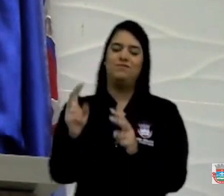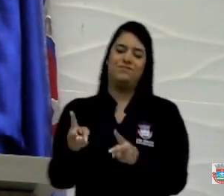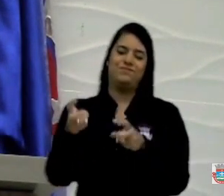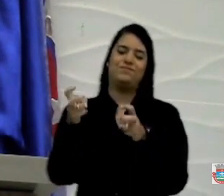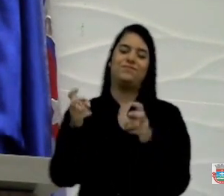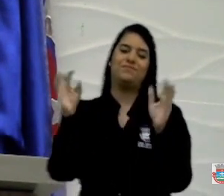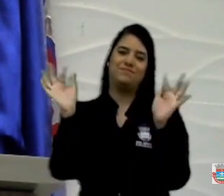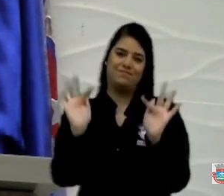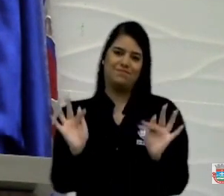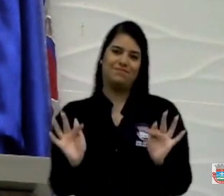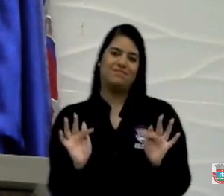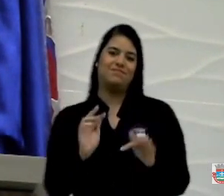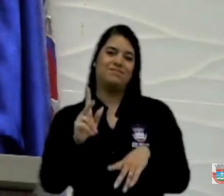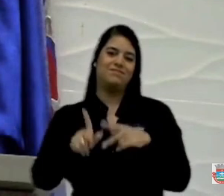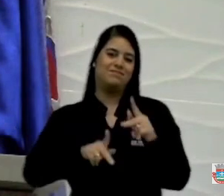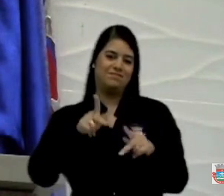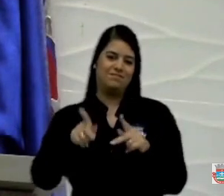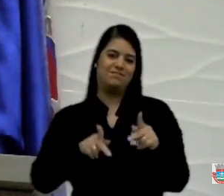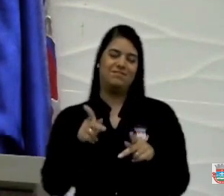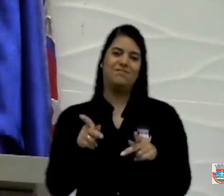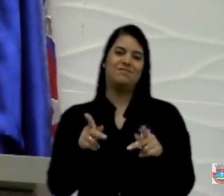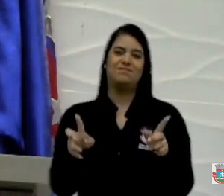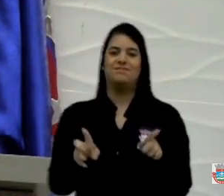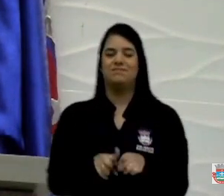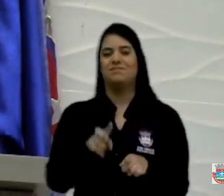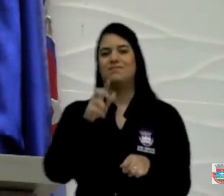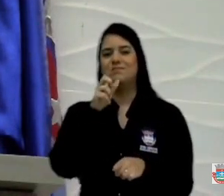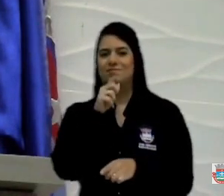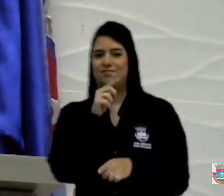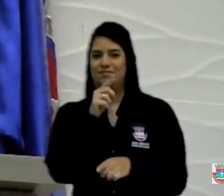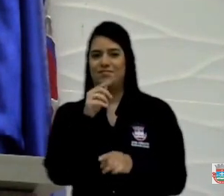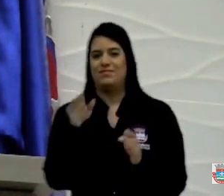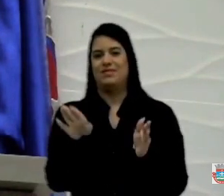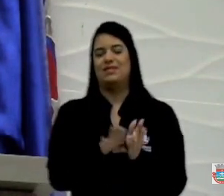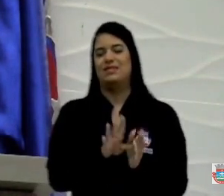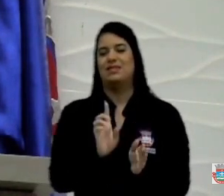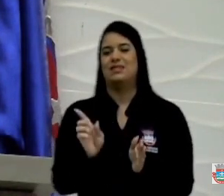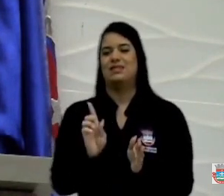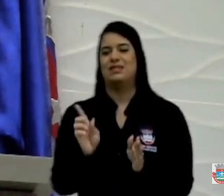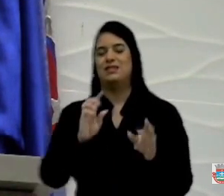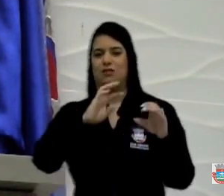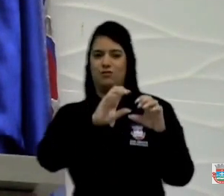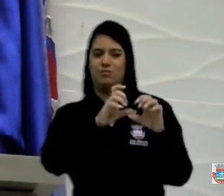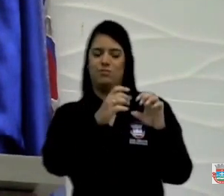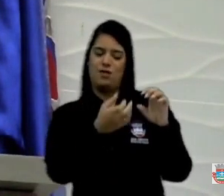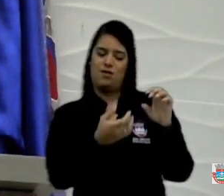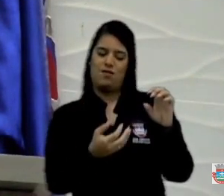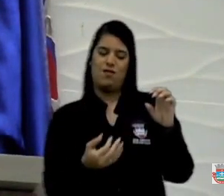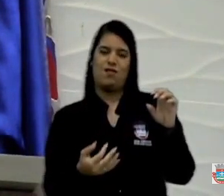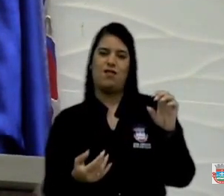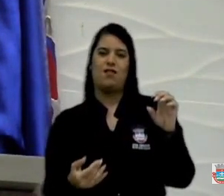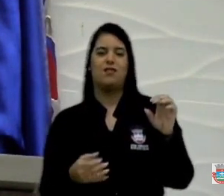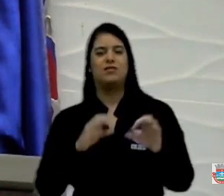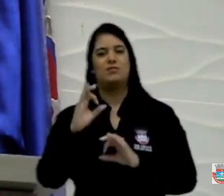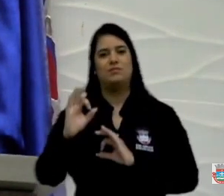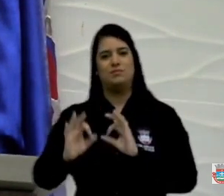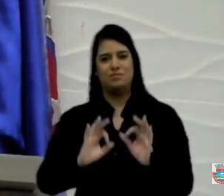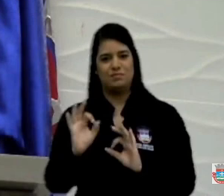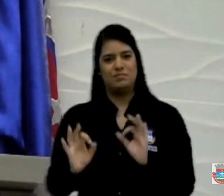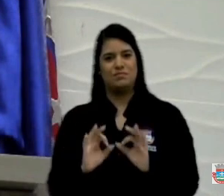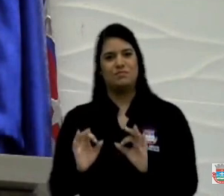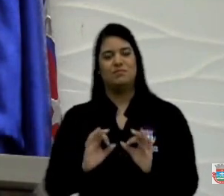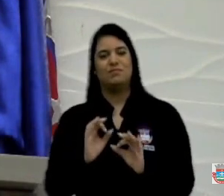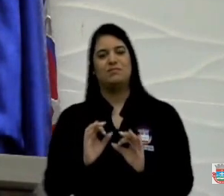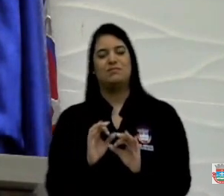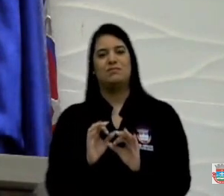povo, no que diz respeito também à água que chega lá nas torneiras, que foi uma obra enfrentada pelo